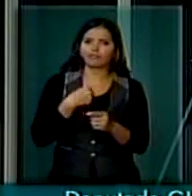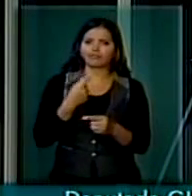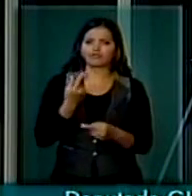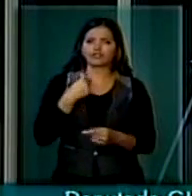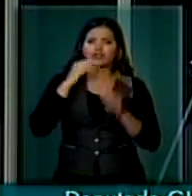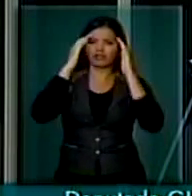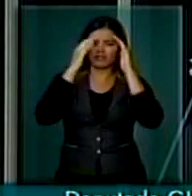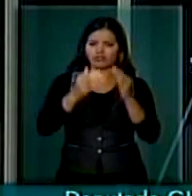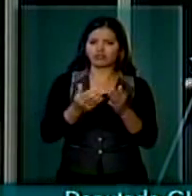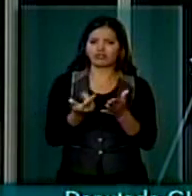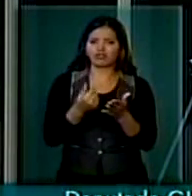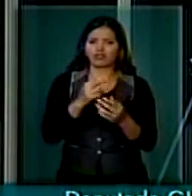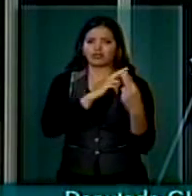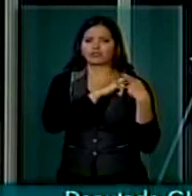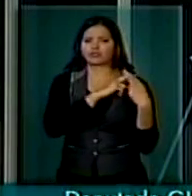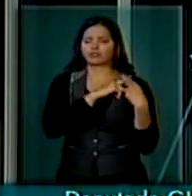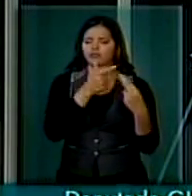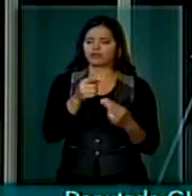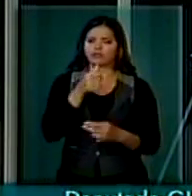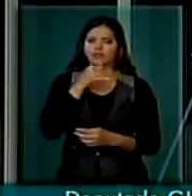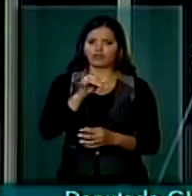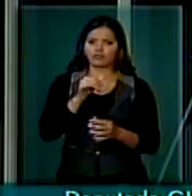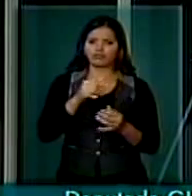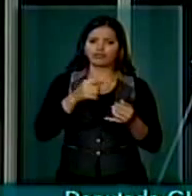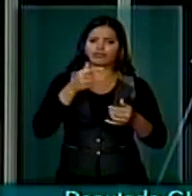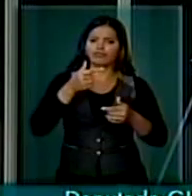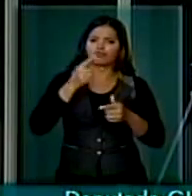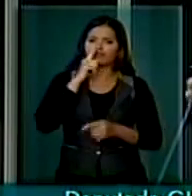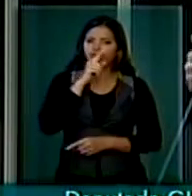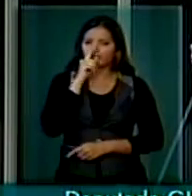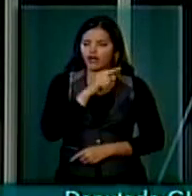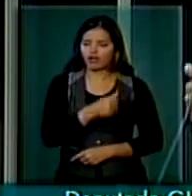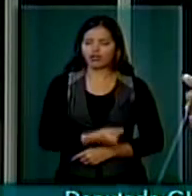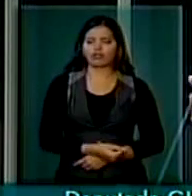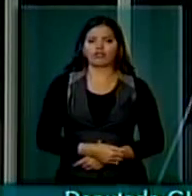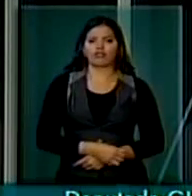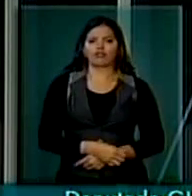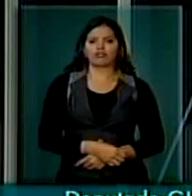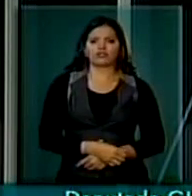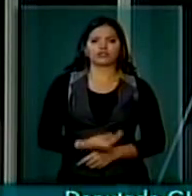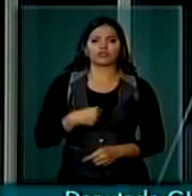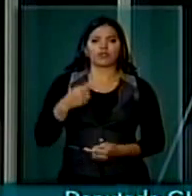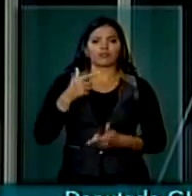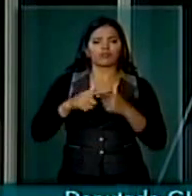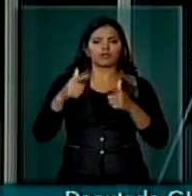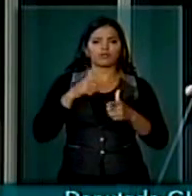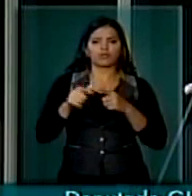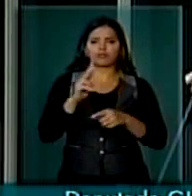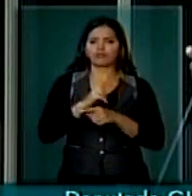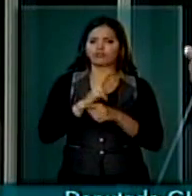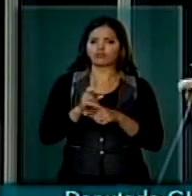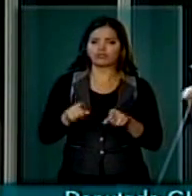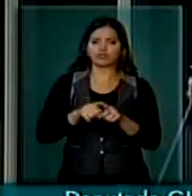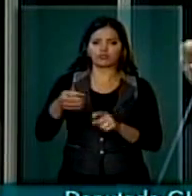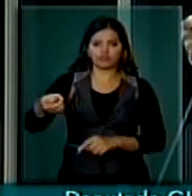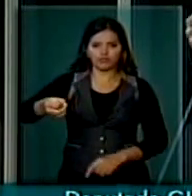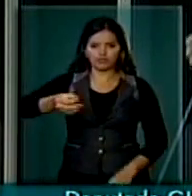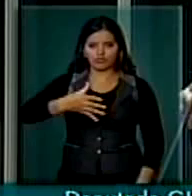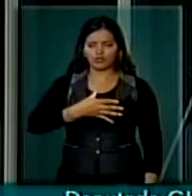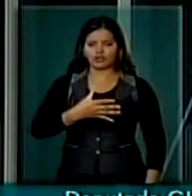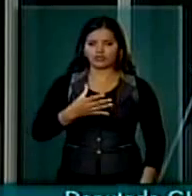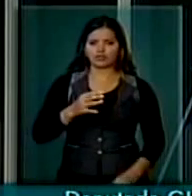proteções utilizadas no sistema de transmissão, com problemas na manutenção, modernização do sistema de